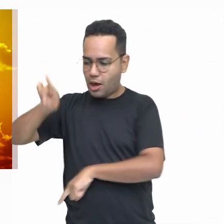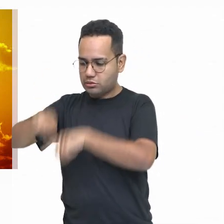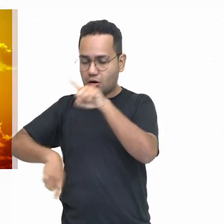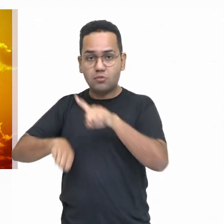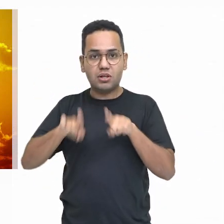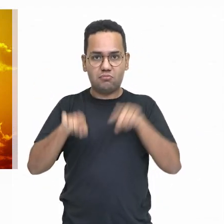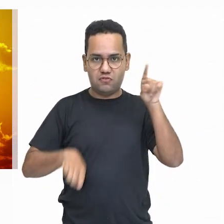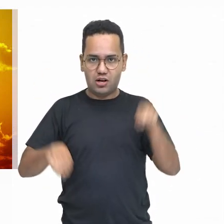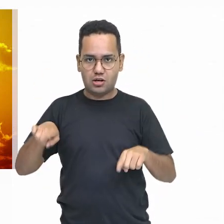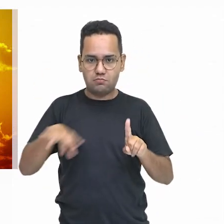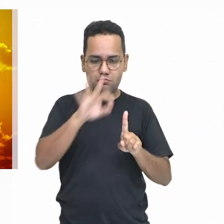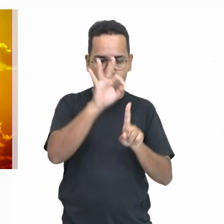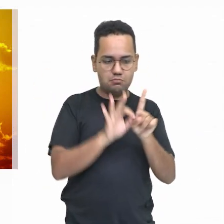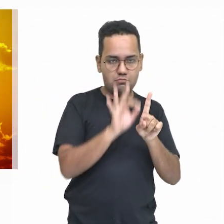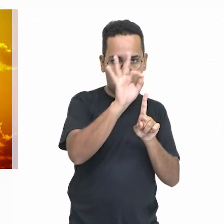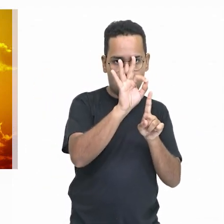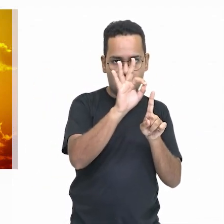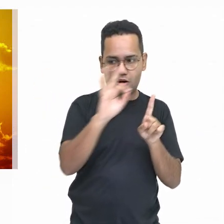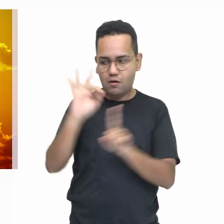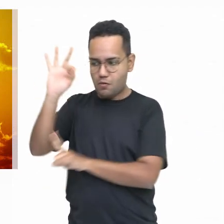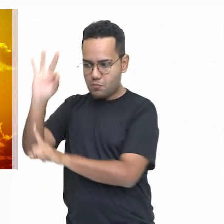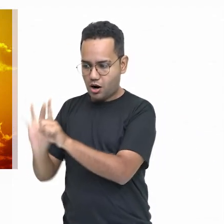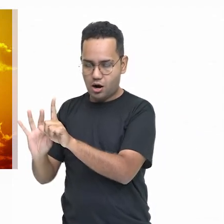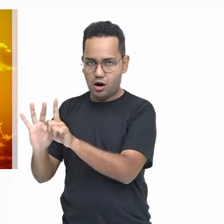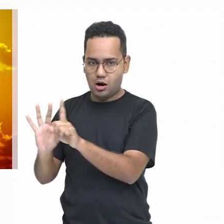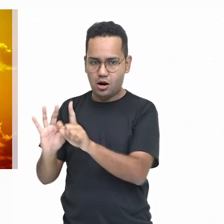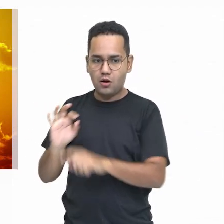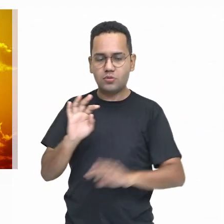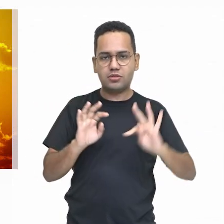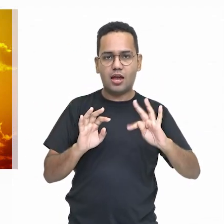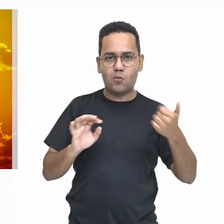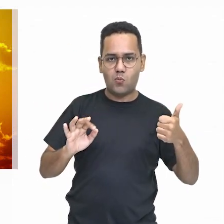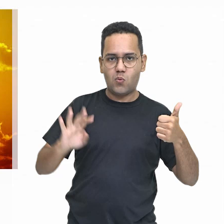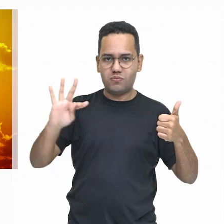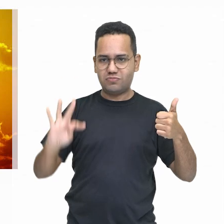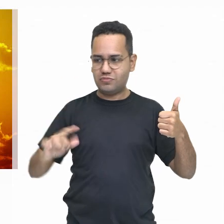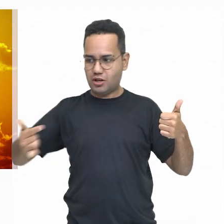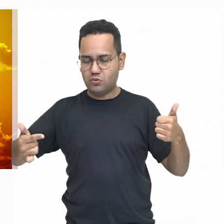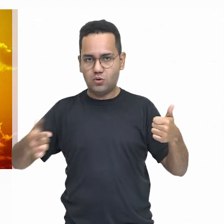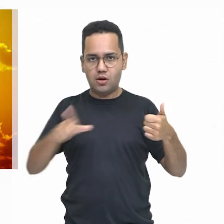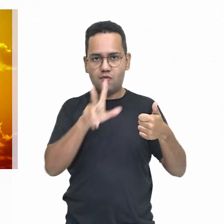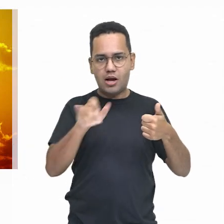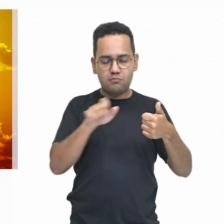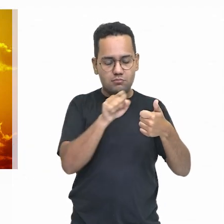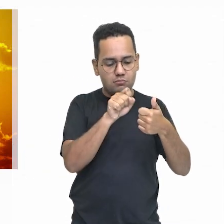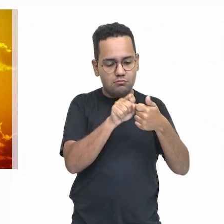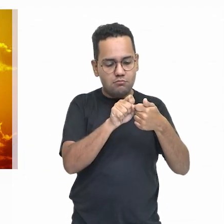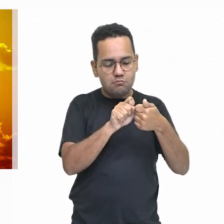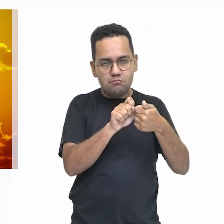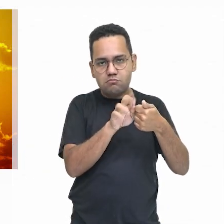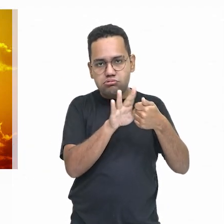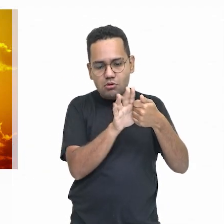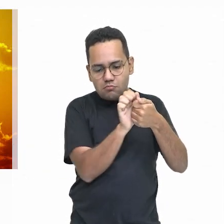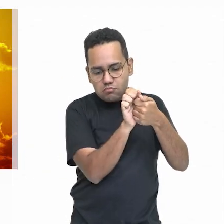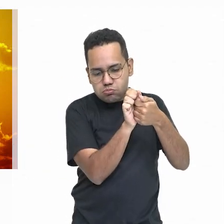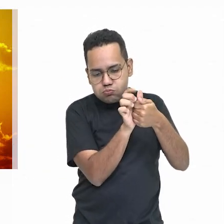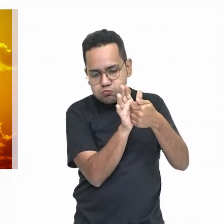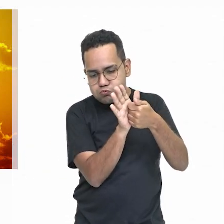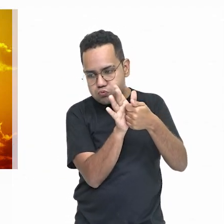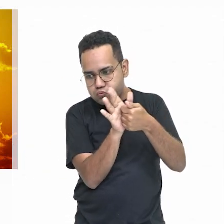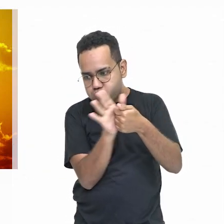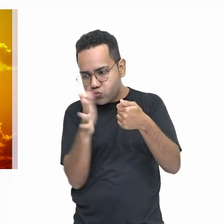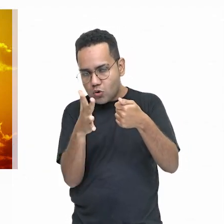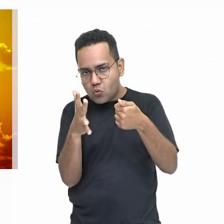menor temperatura. Ou seja, o calor é a energia térmica em trânsito,